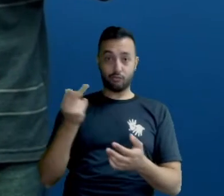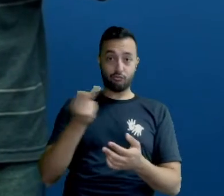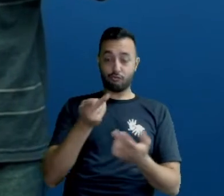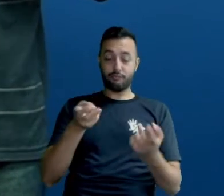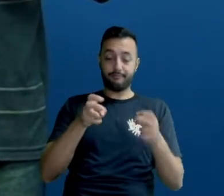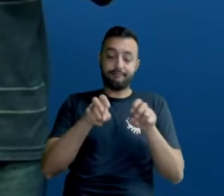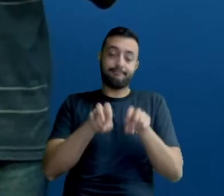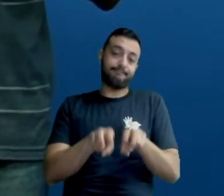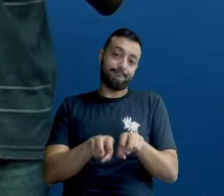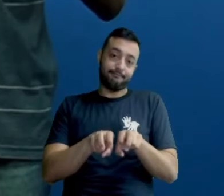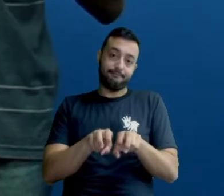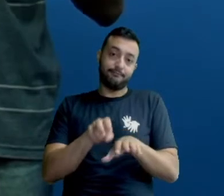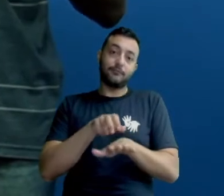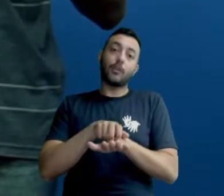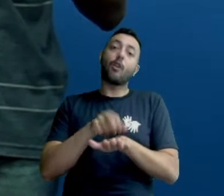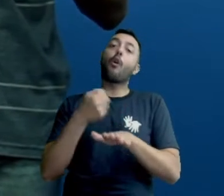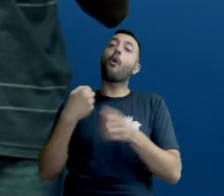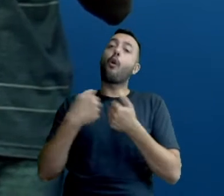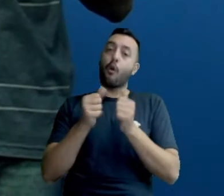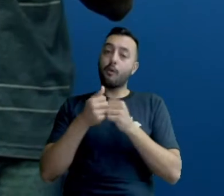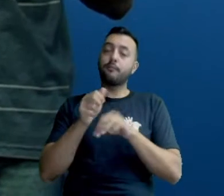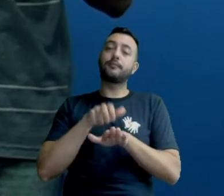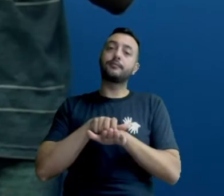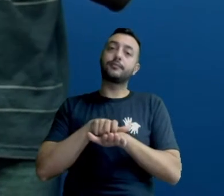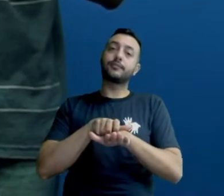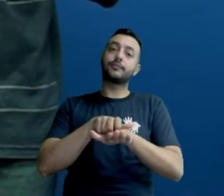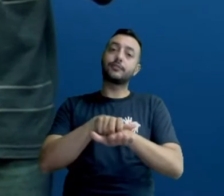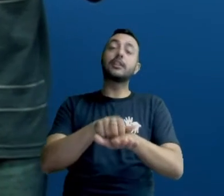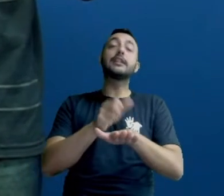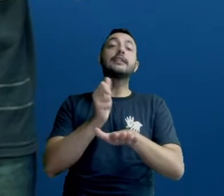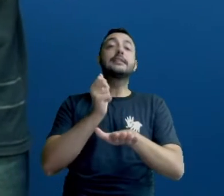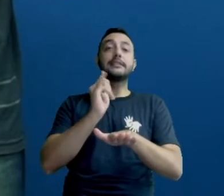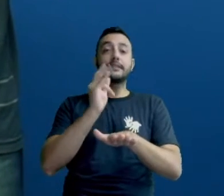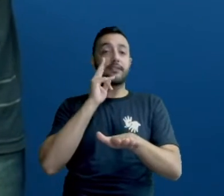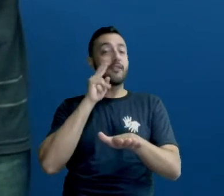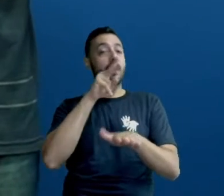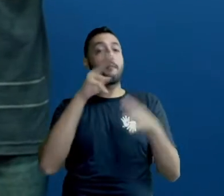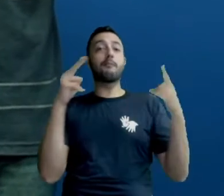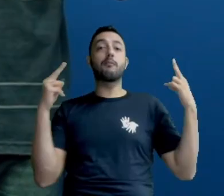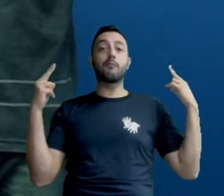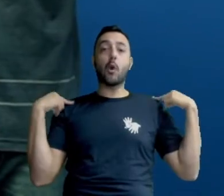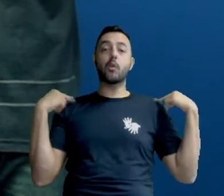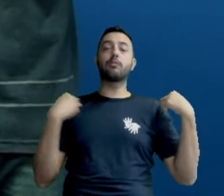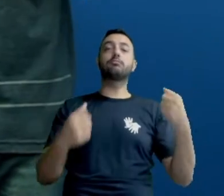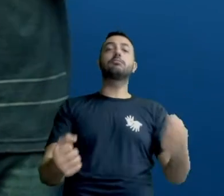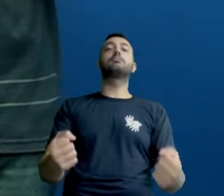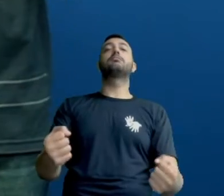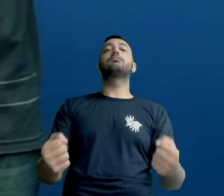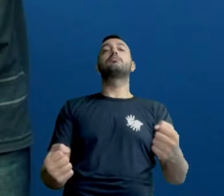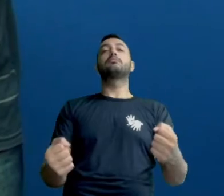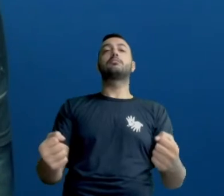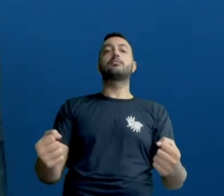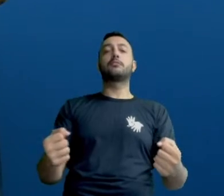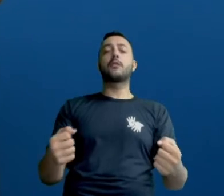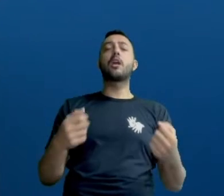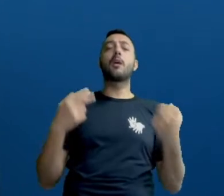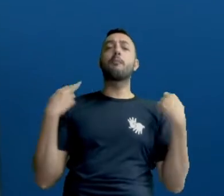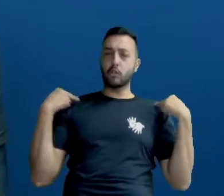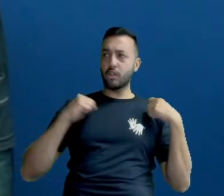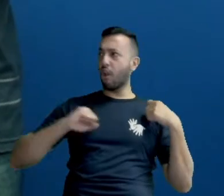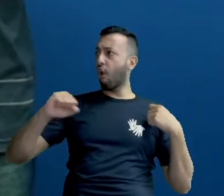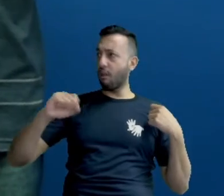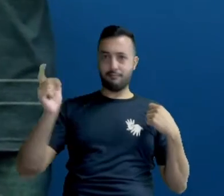movimento. Se ele olha para o motorista que está lá, o motorista não sai do canto, ele está dirigindo lá o ônibus, tá? Está